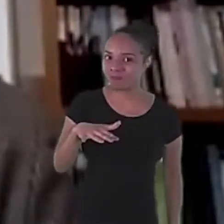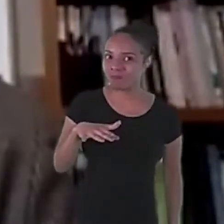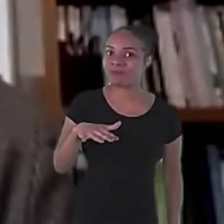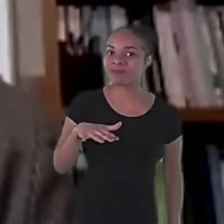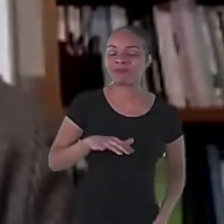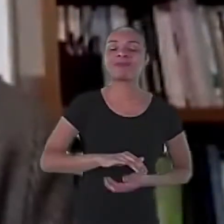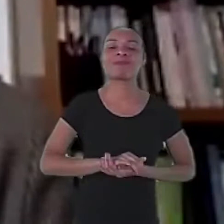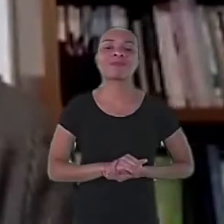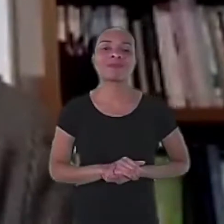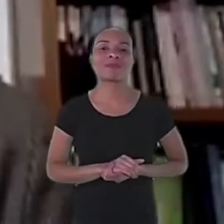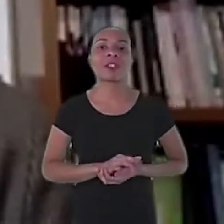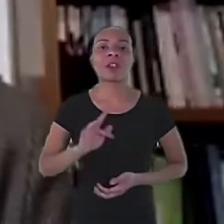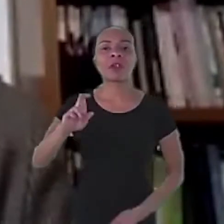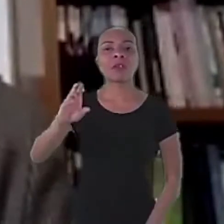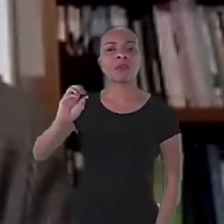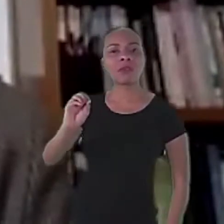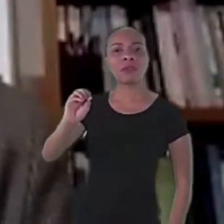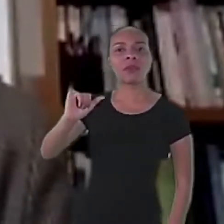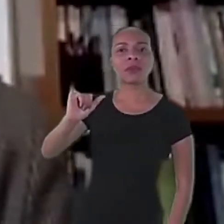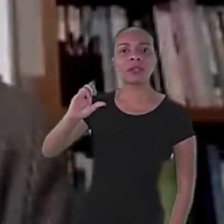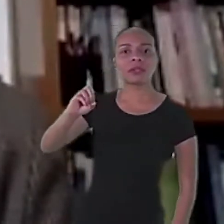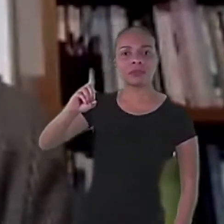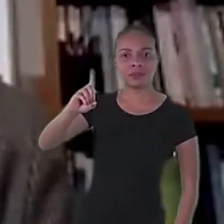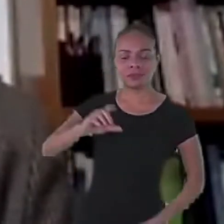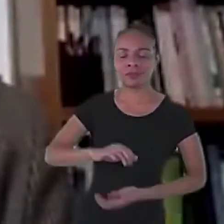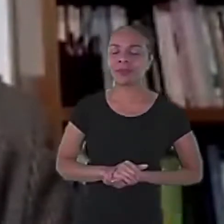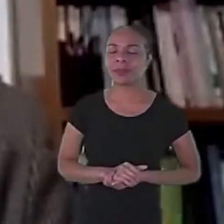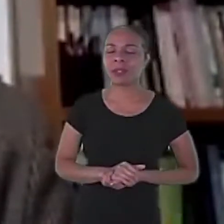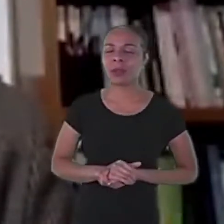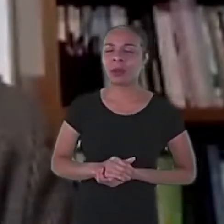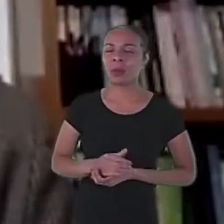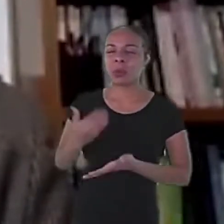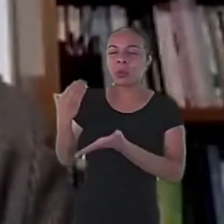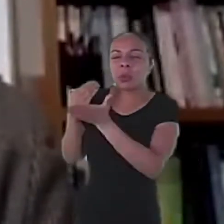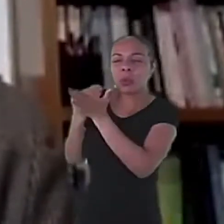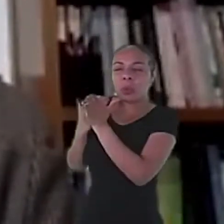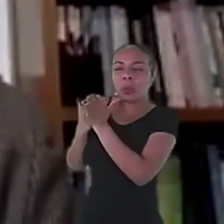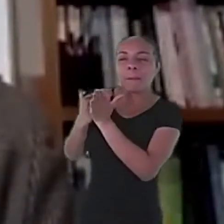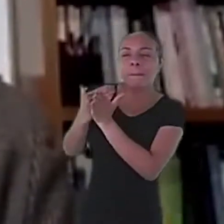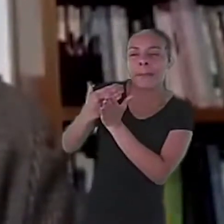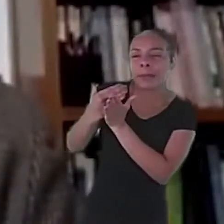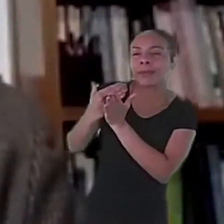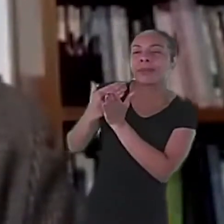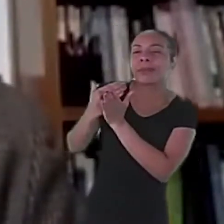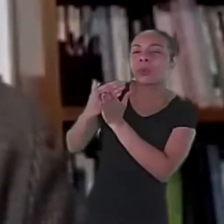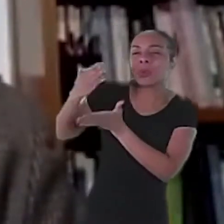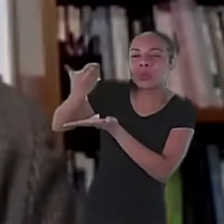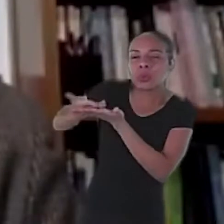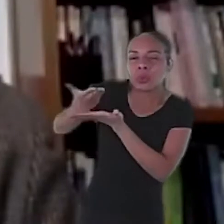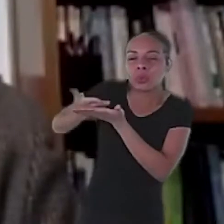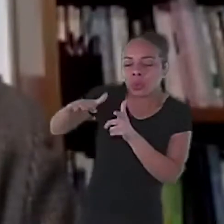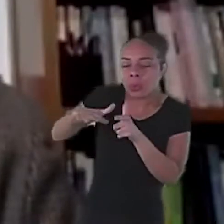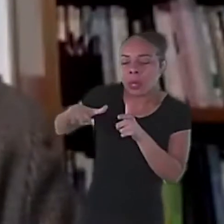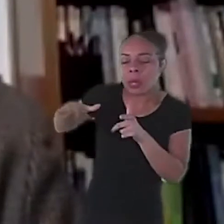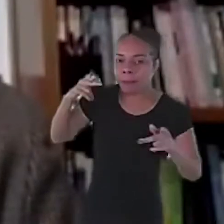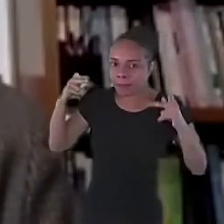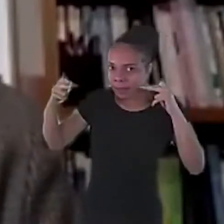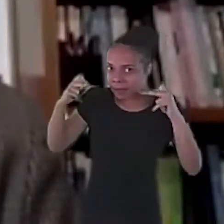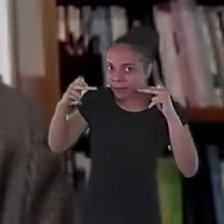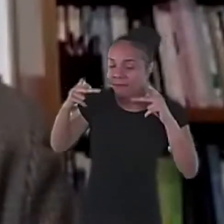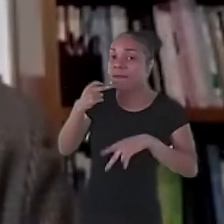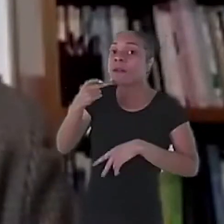Freud, logo no início da psicanálise, quando ele disse que existia